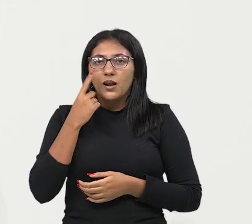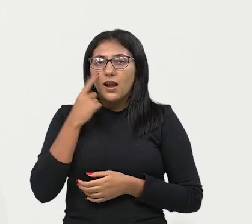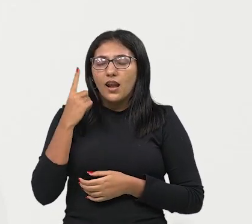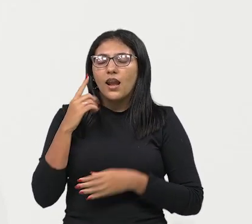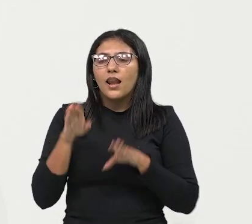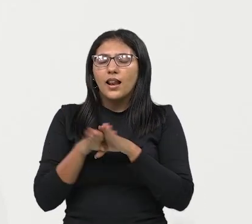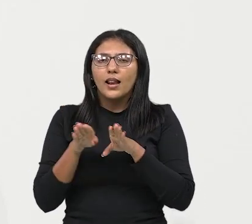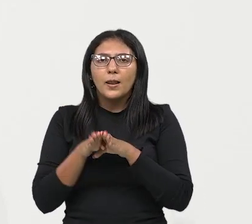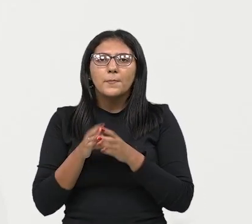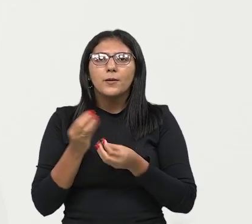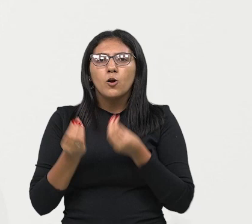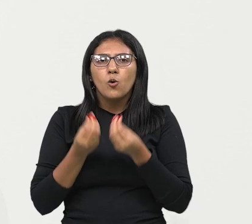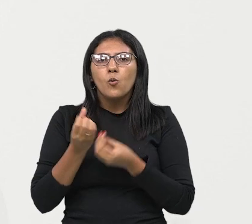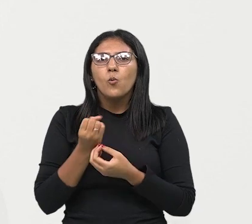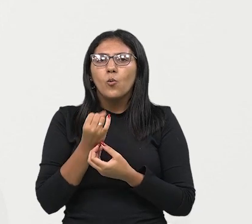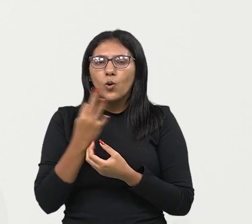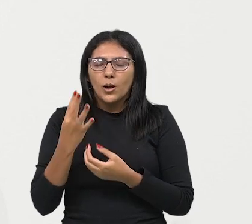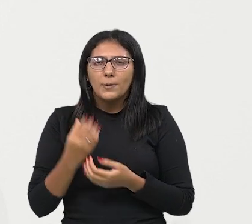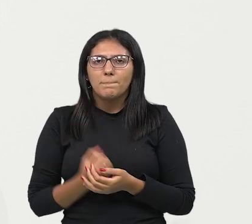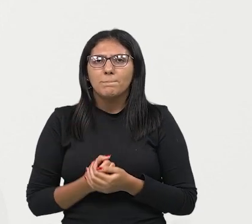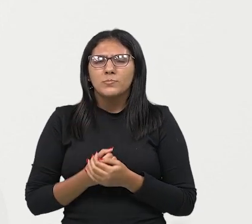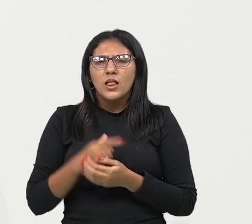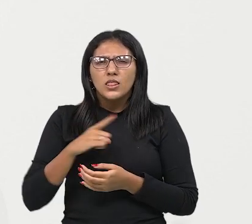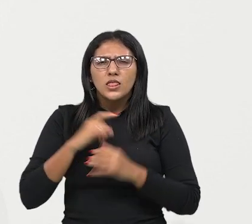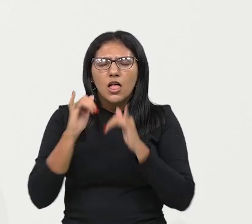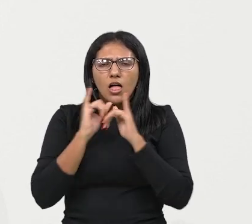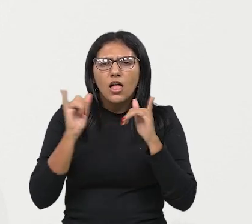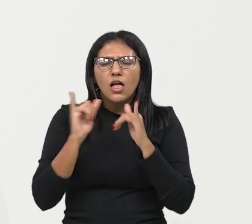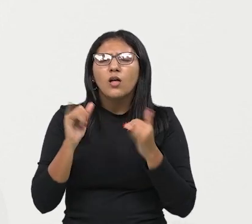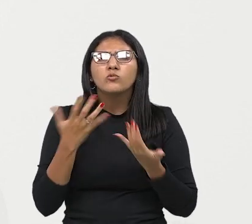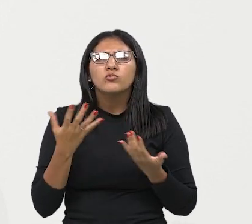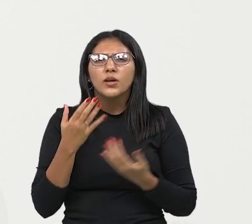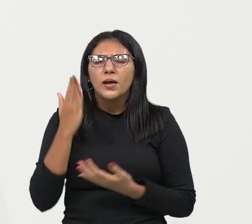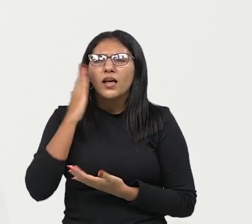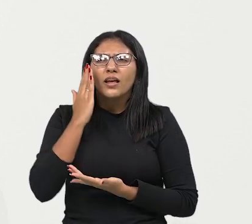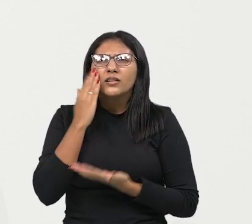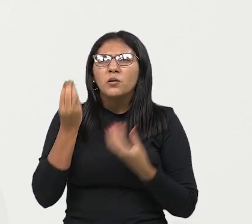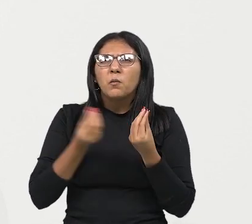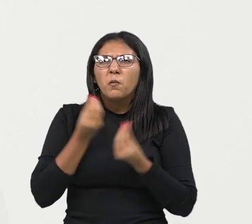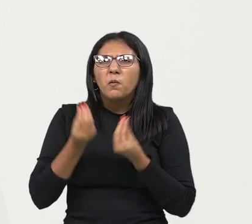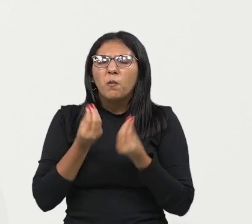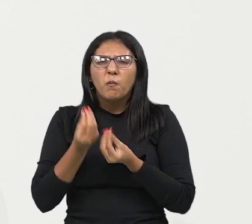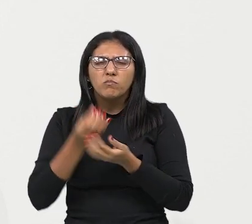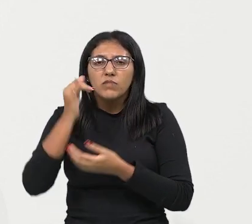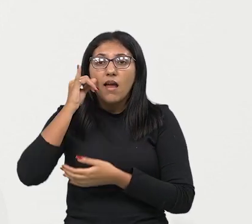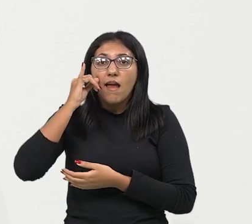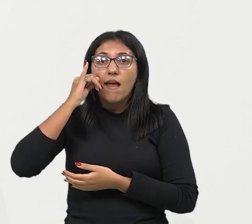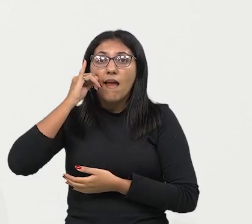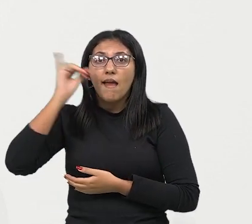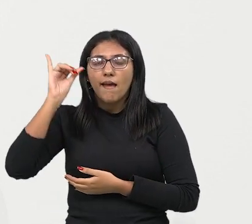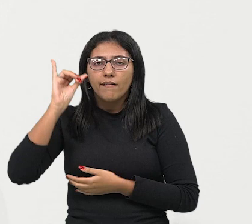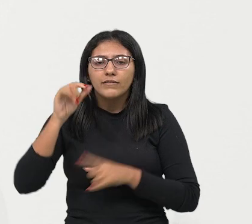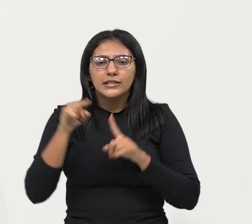nosso país, principalmente por causa da popularização de métodos